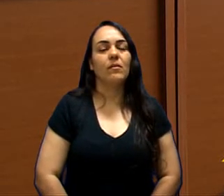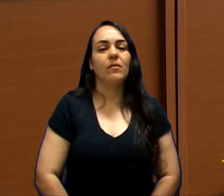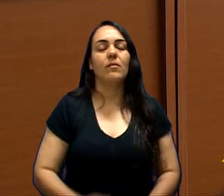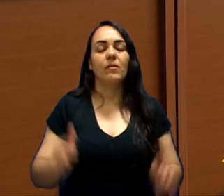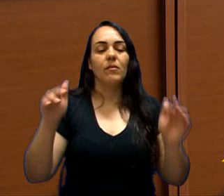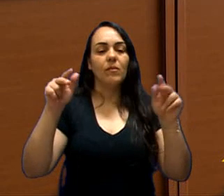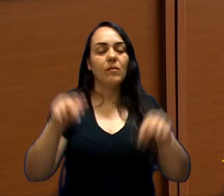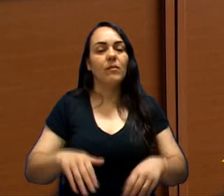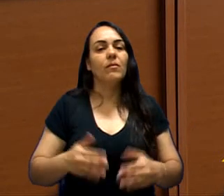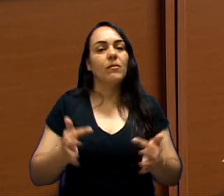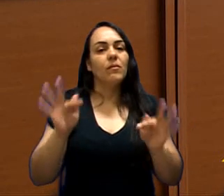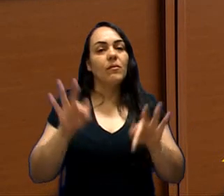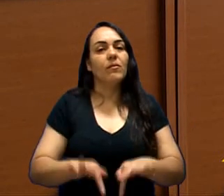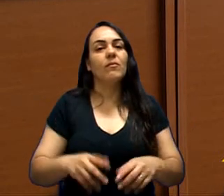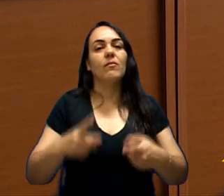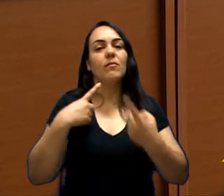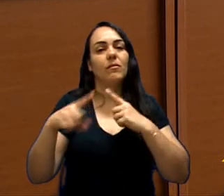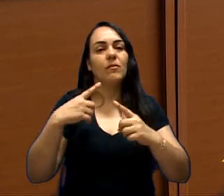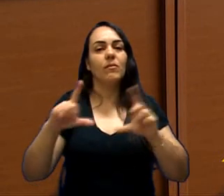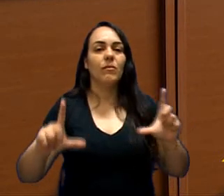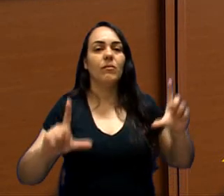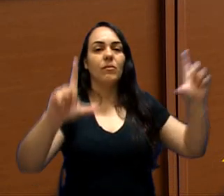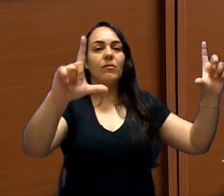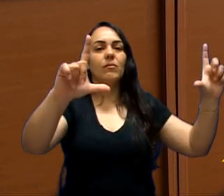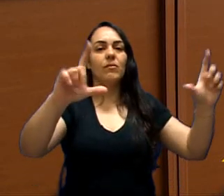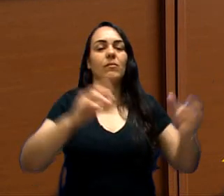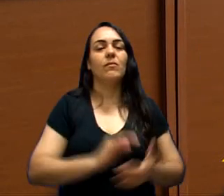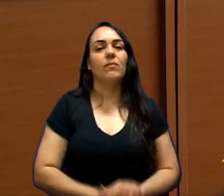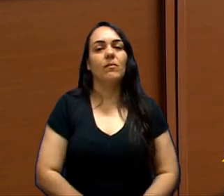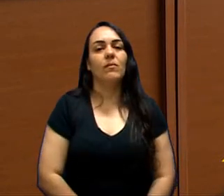Encerrar a discussão, se abre o painel.